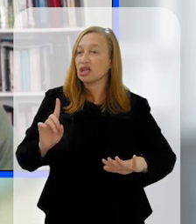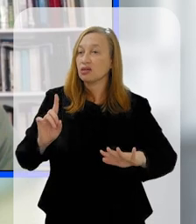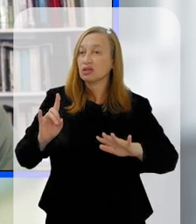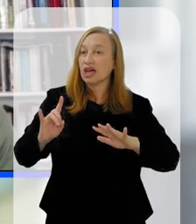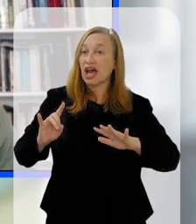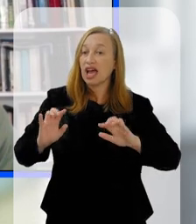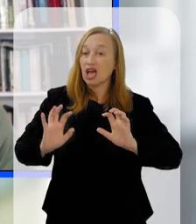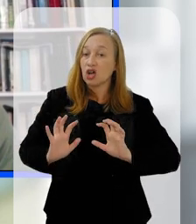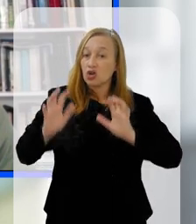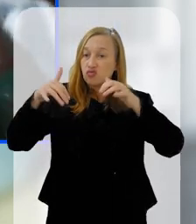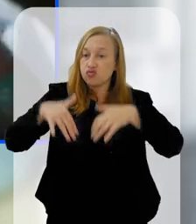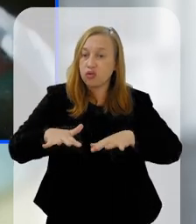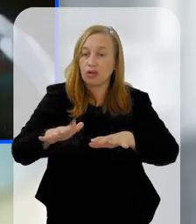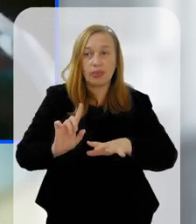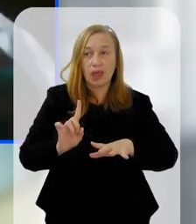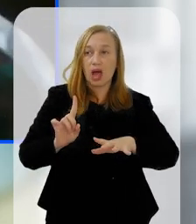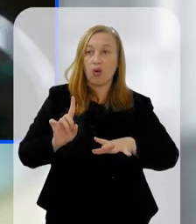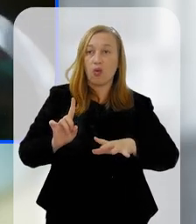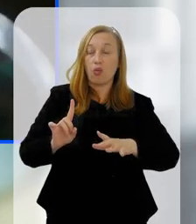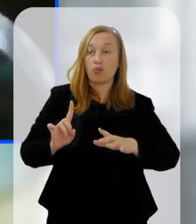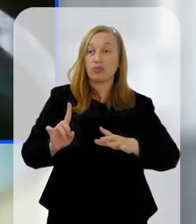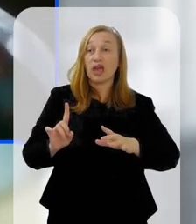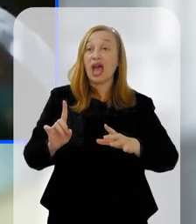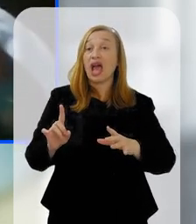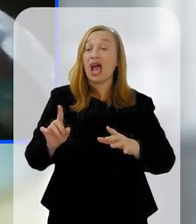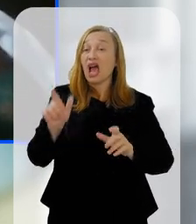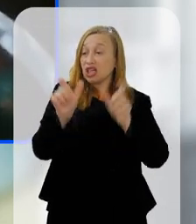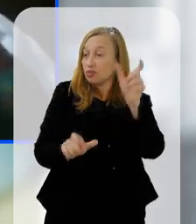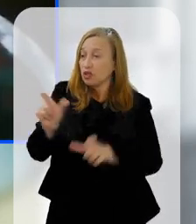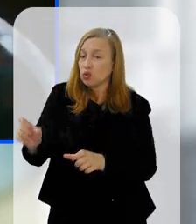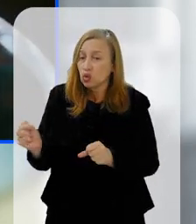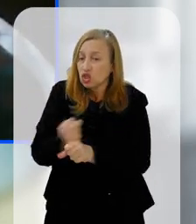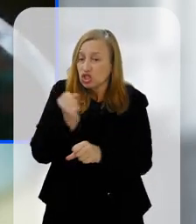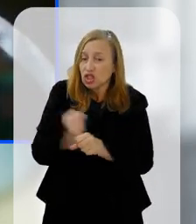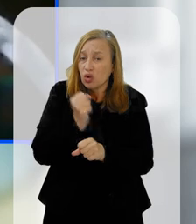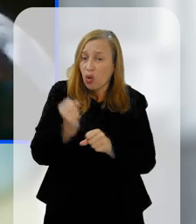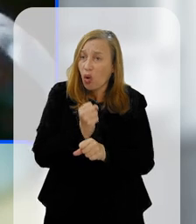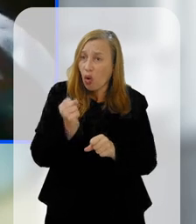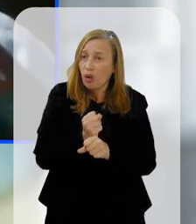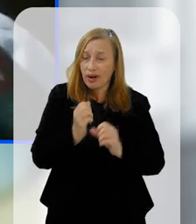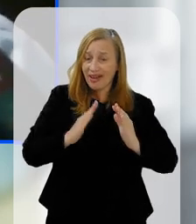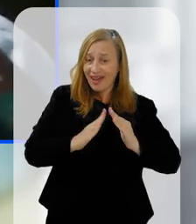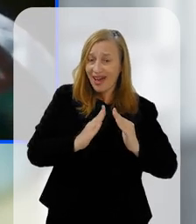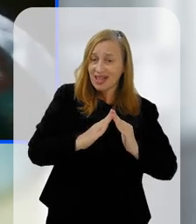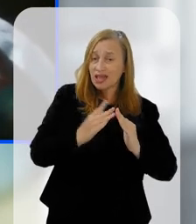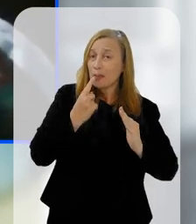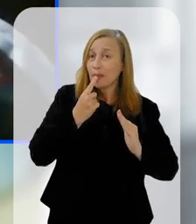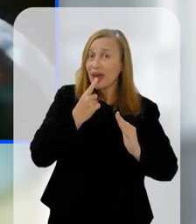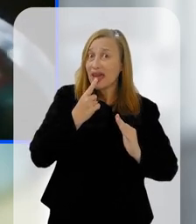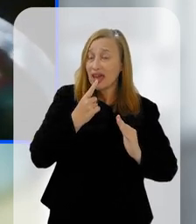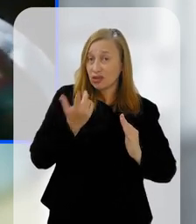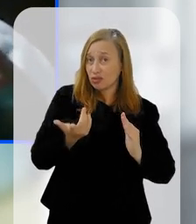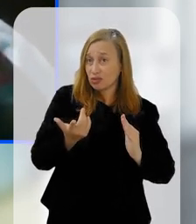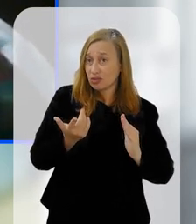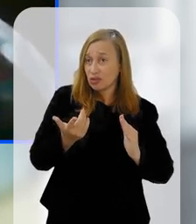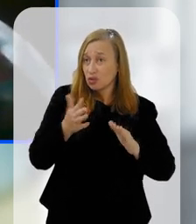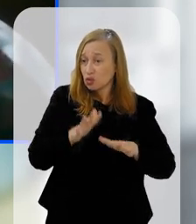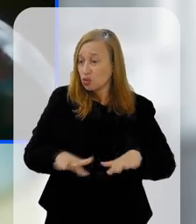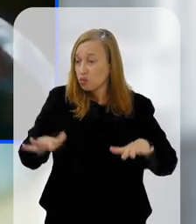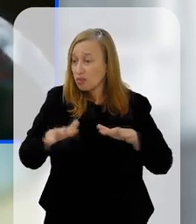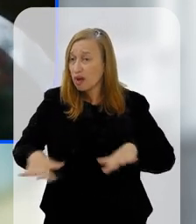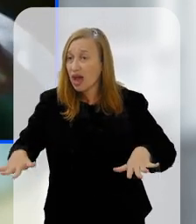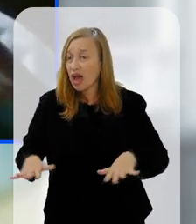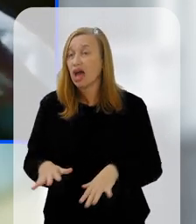A cidade é que entrou para dentro do mar. Macaé, aqui no Rio, teve 15 casas destruídas semana